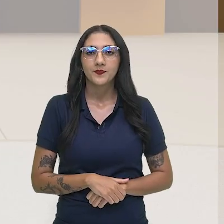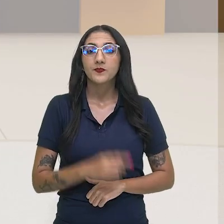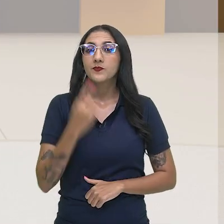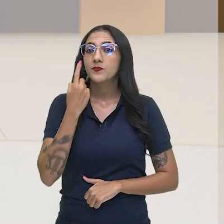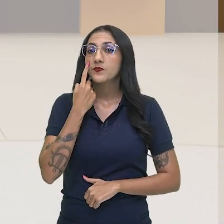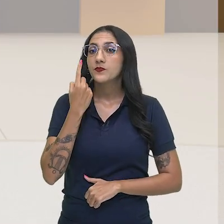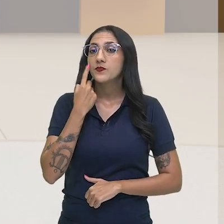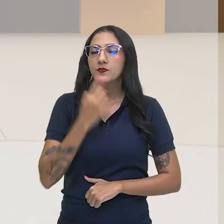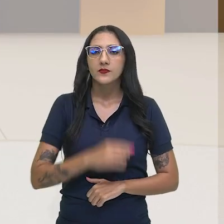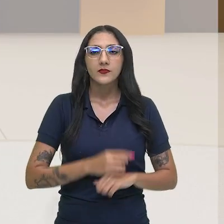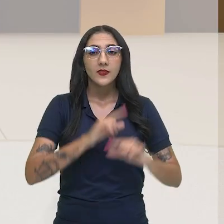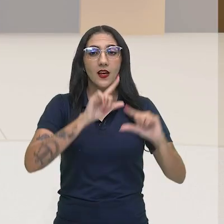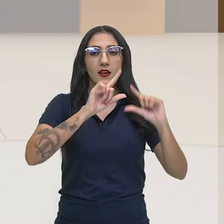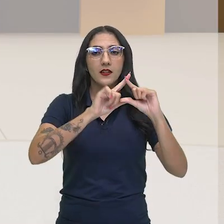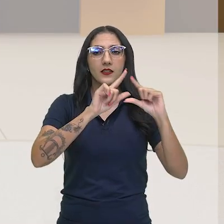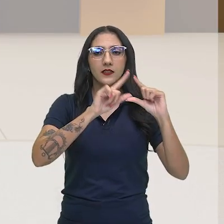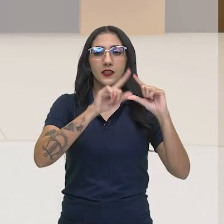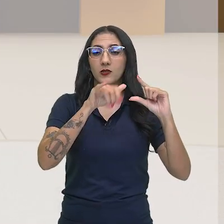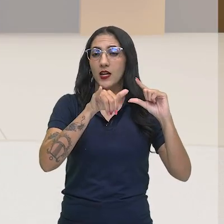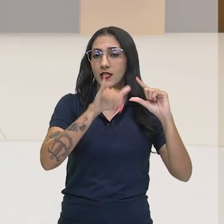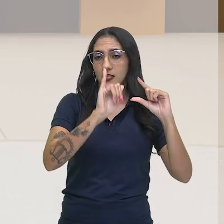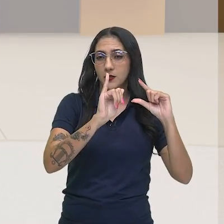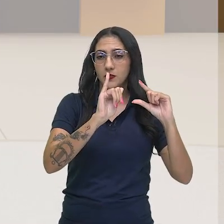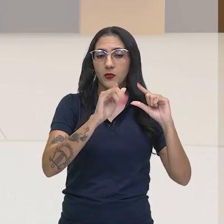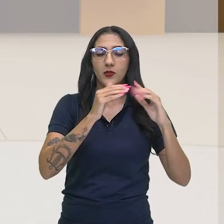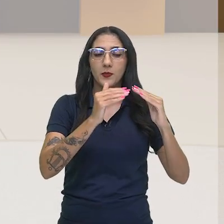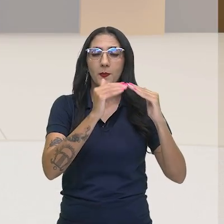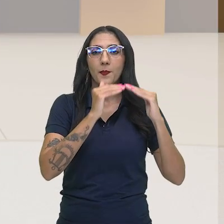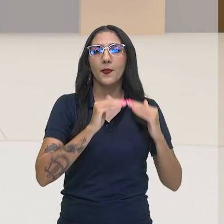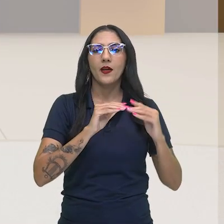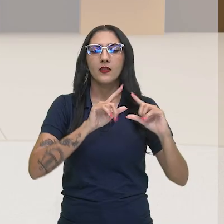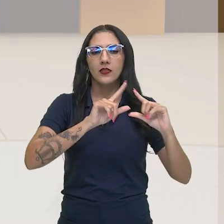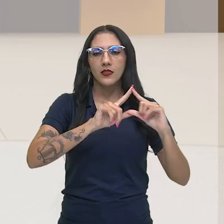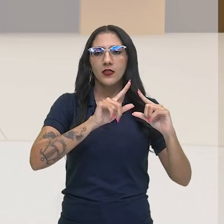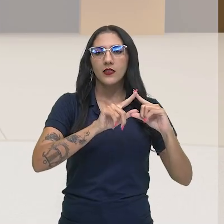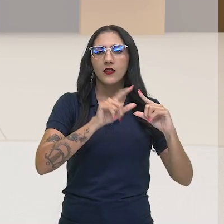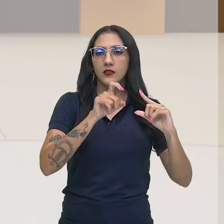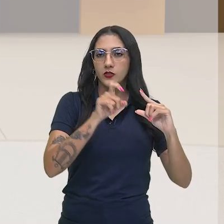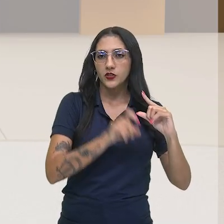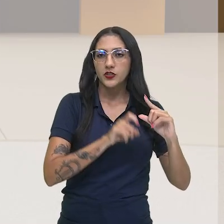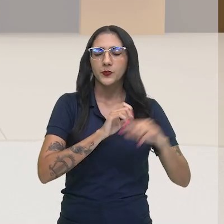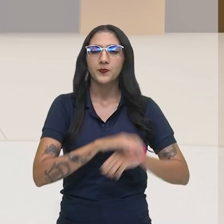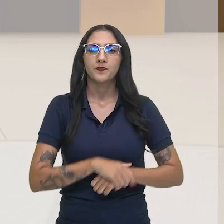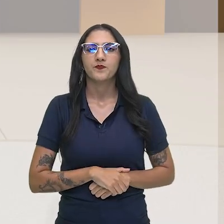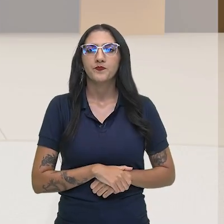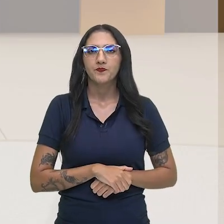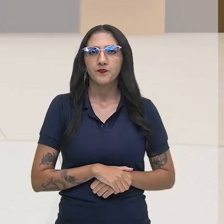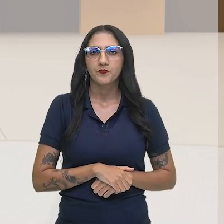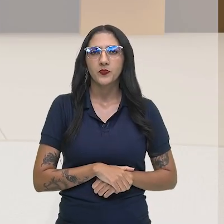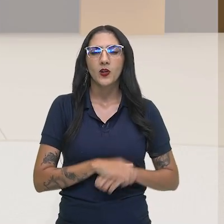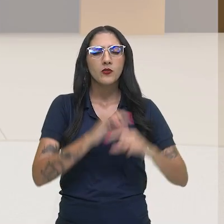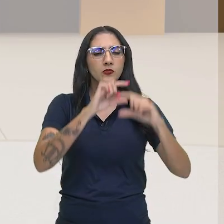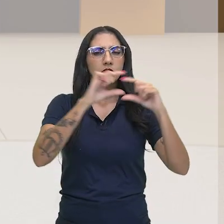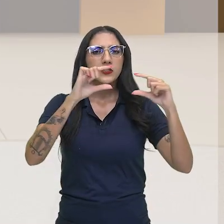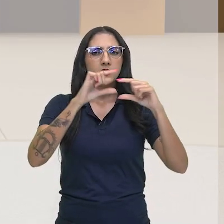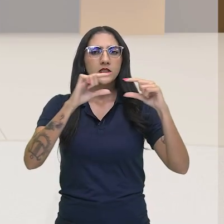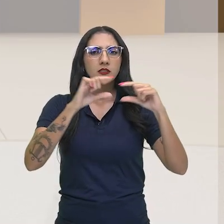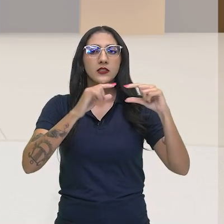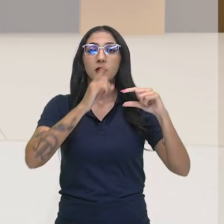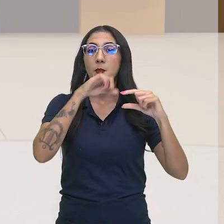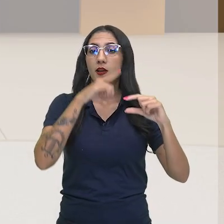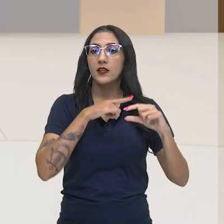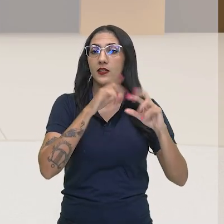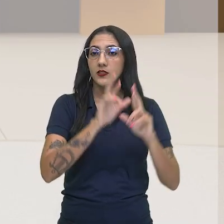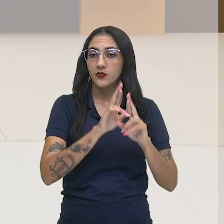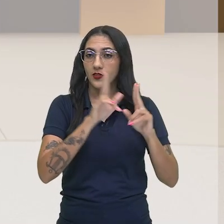é igual a ΔY sobre ΔX. E esse ΔY é o valor da diferença